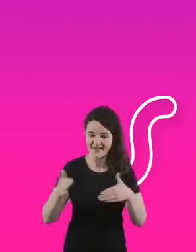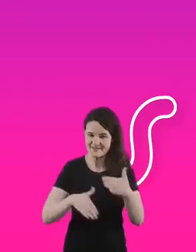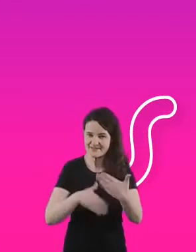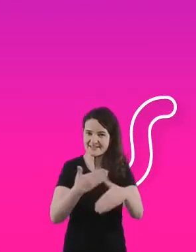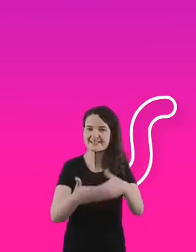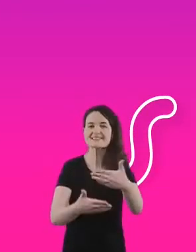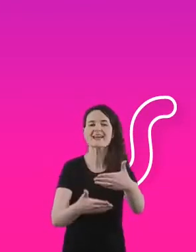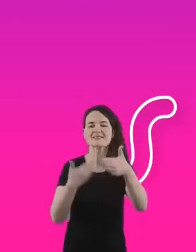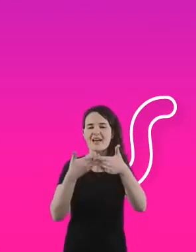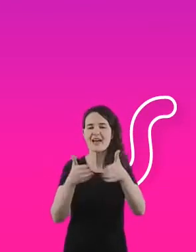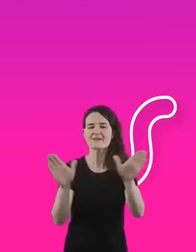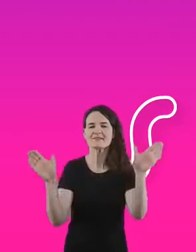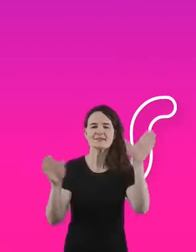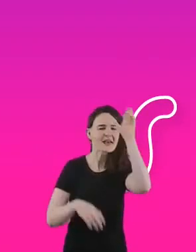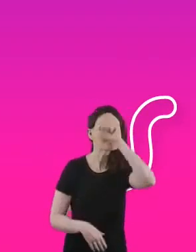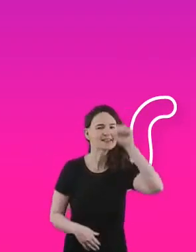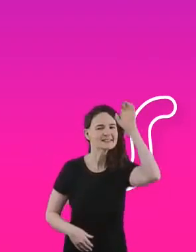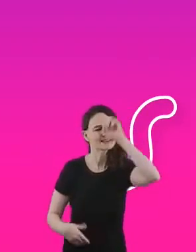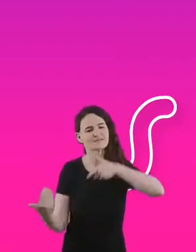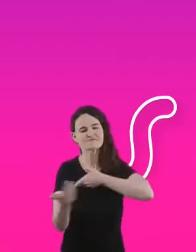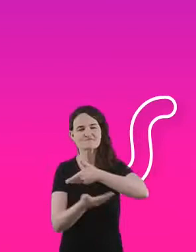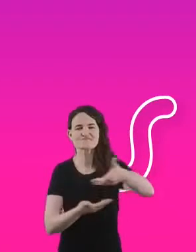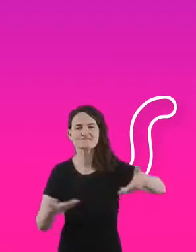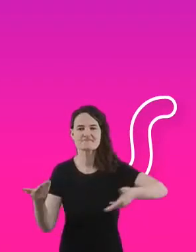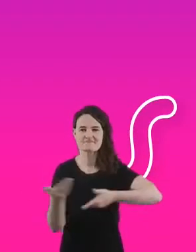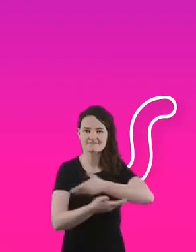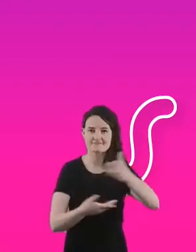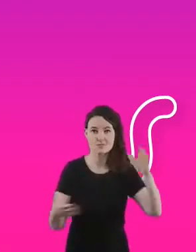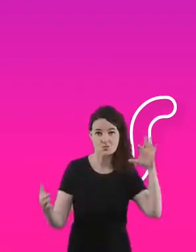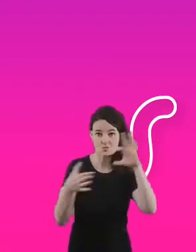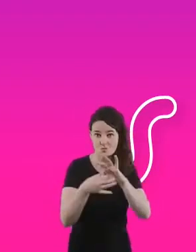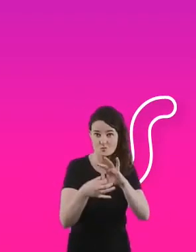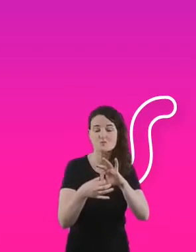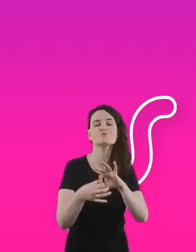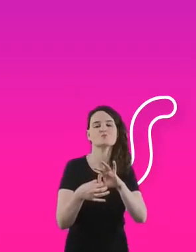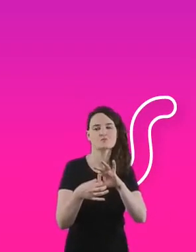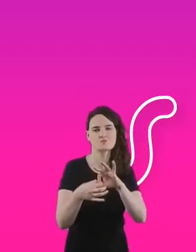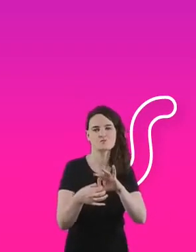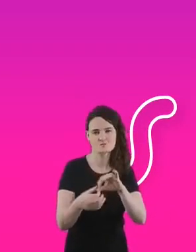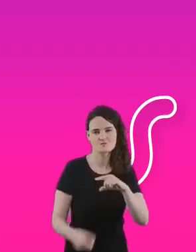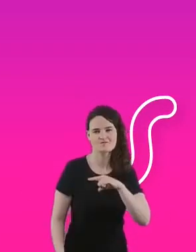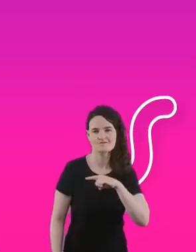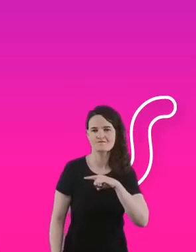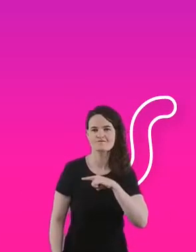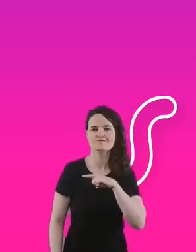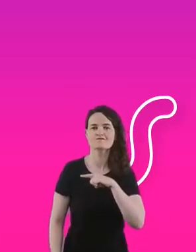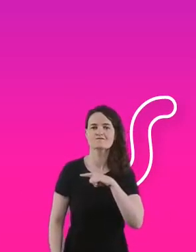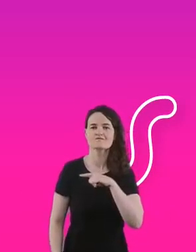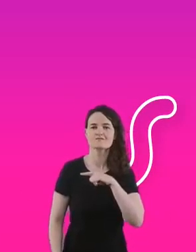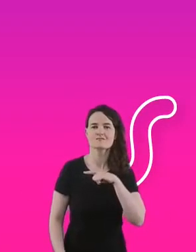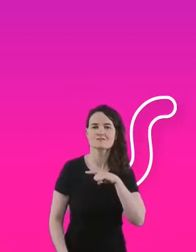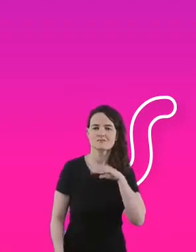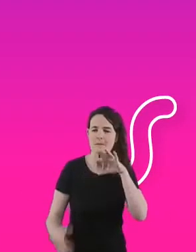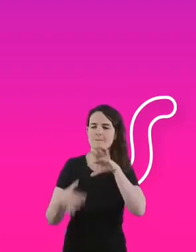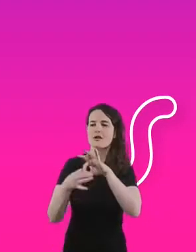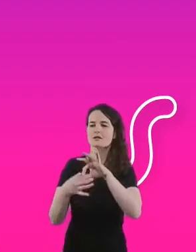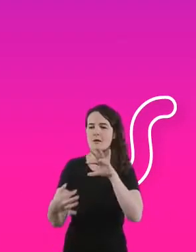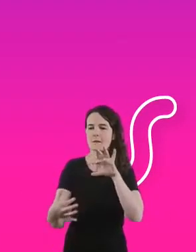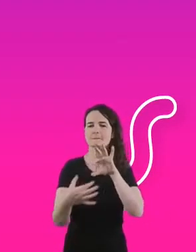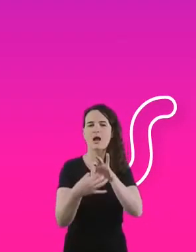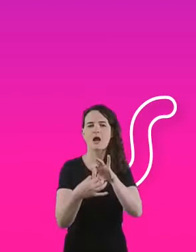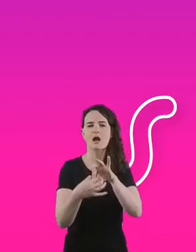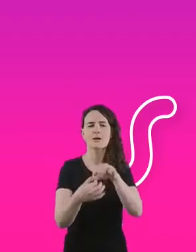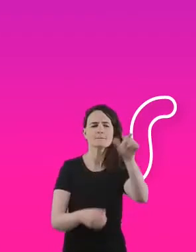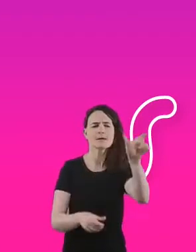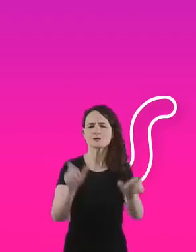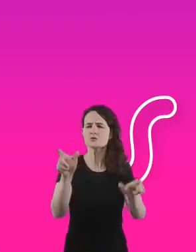aprendizagem e conexões, eu venho me conectando a diversos protagonistas do afrofuturismo brasileiro, como é o caso da